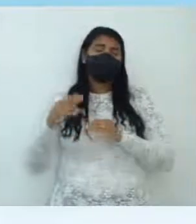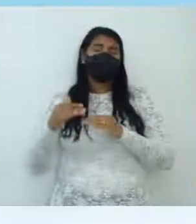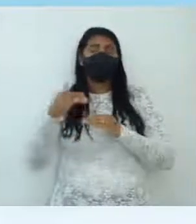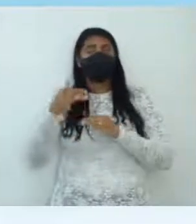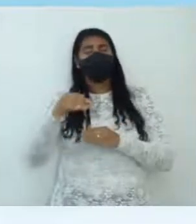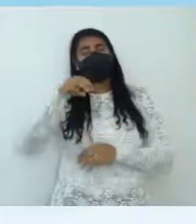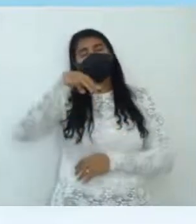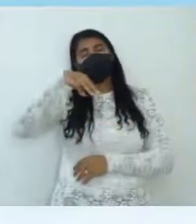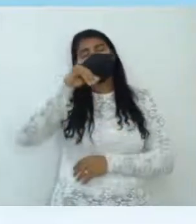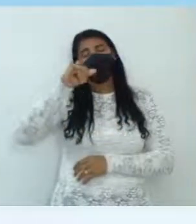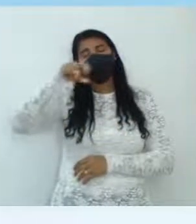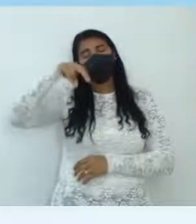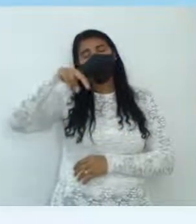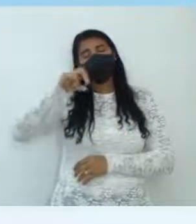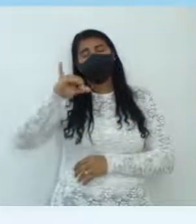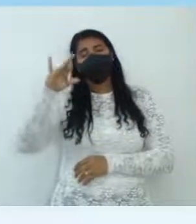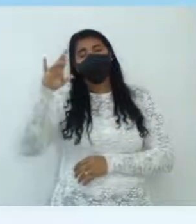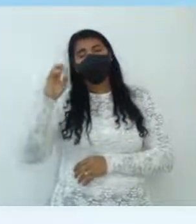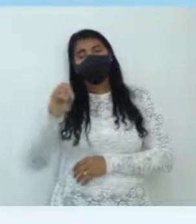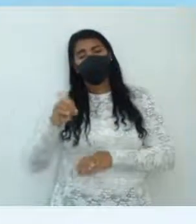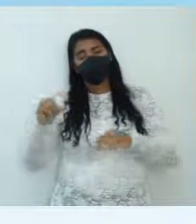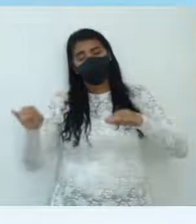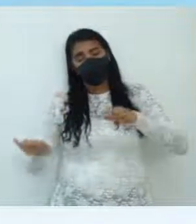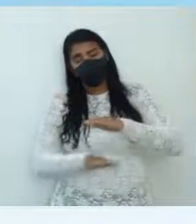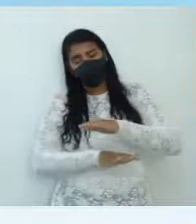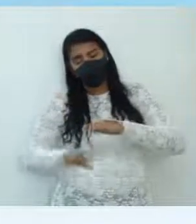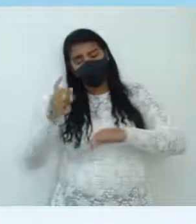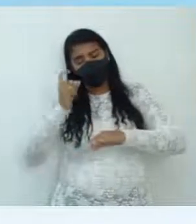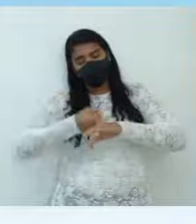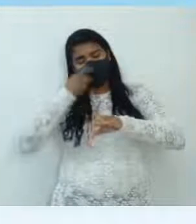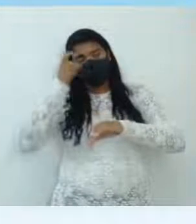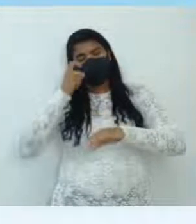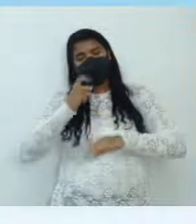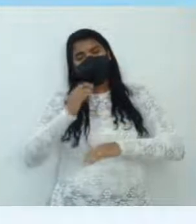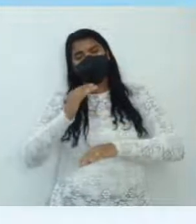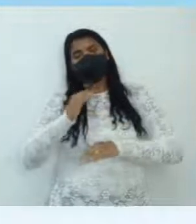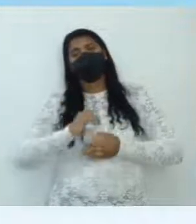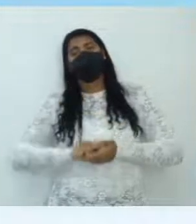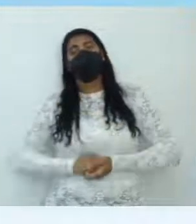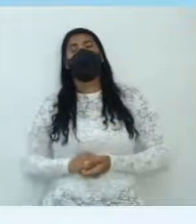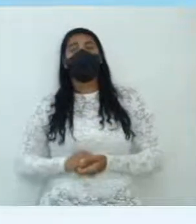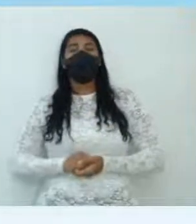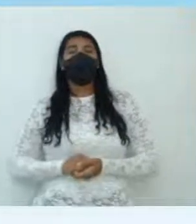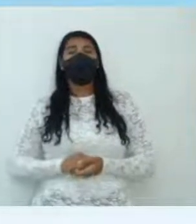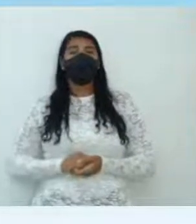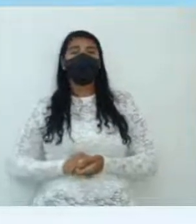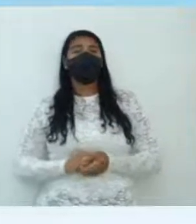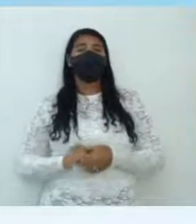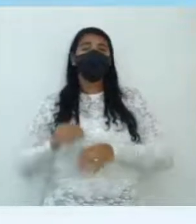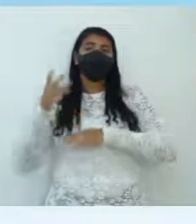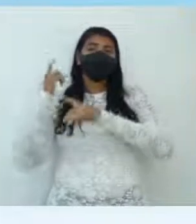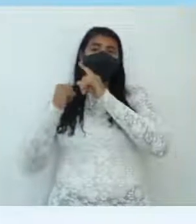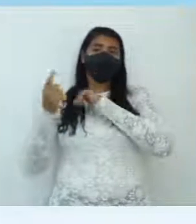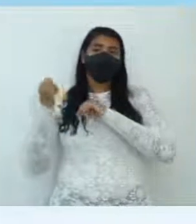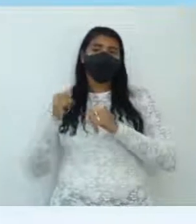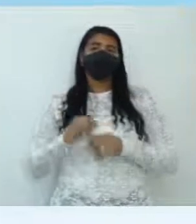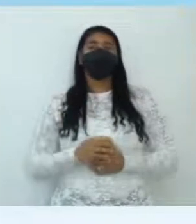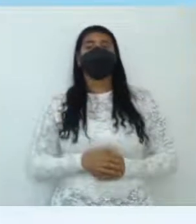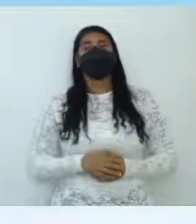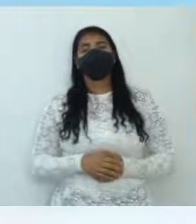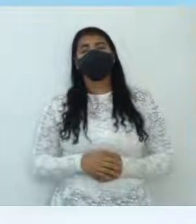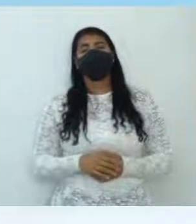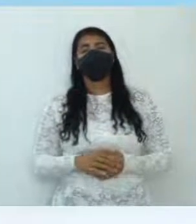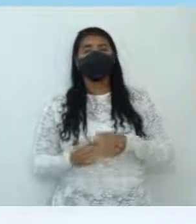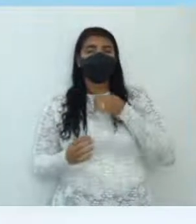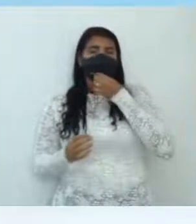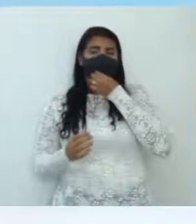situados no subsolo. Além disso, este é um setor extremamente lucrativo, pois